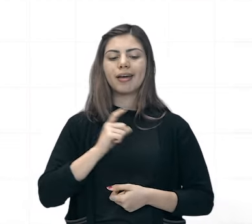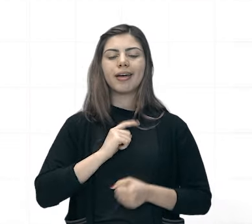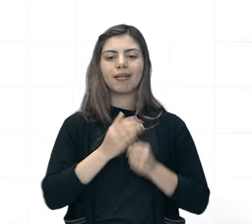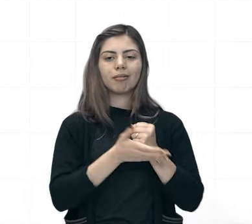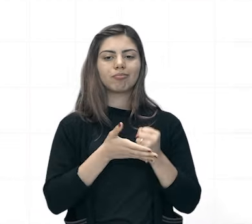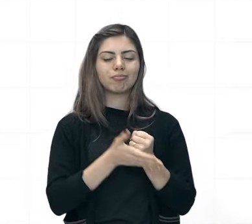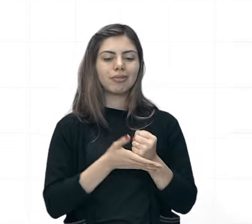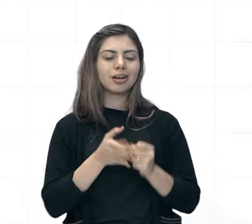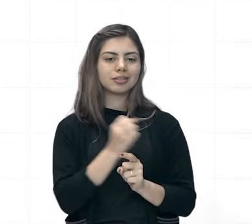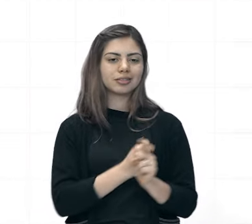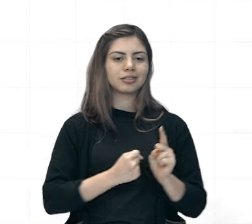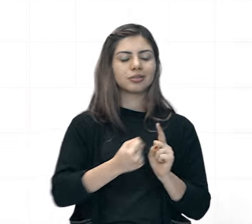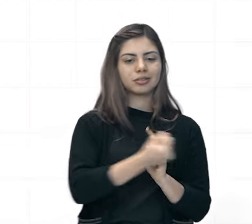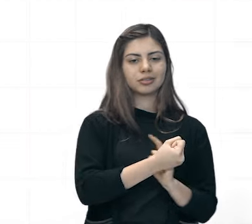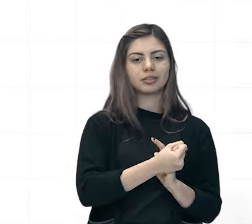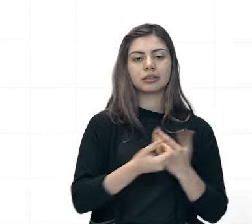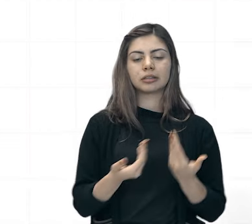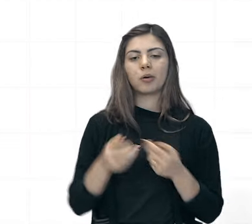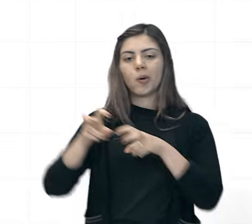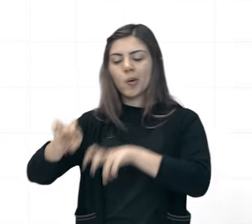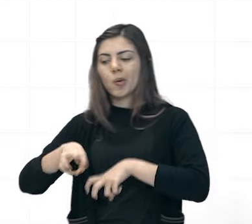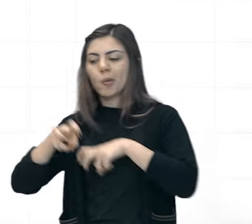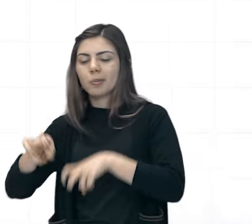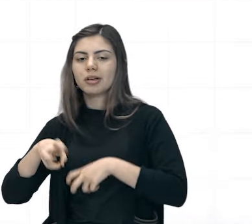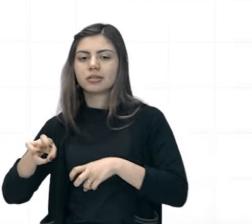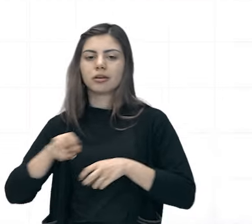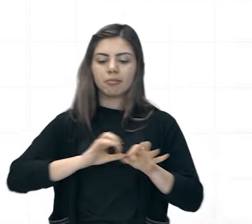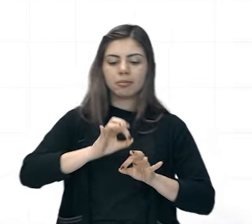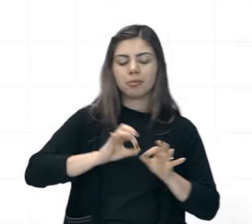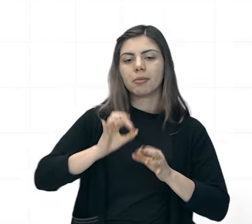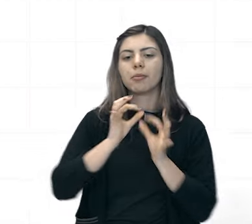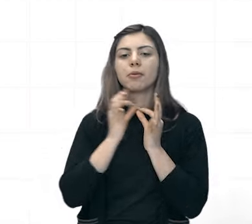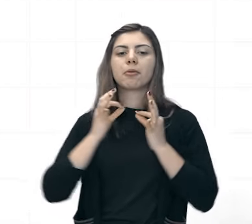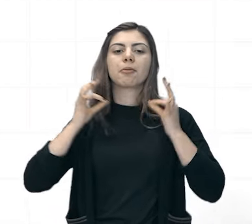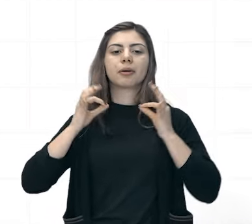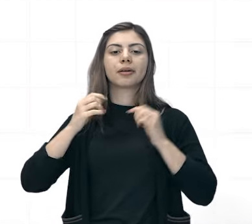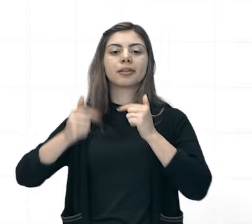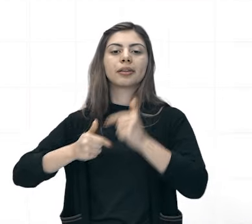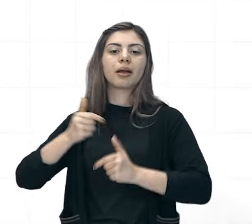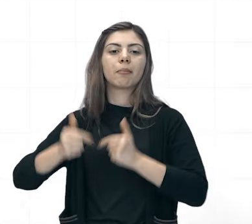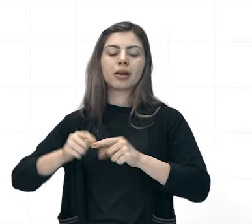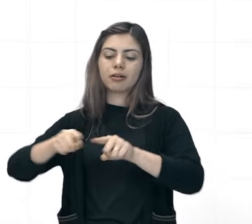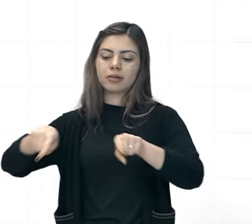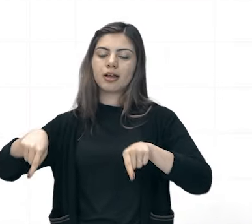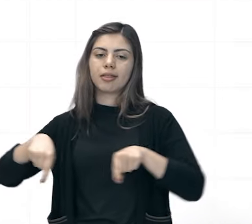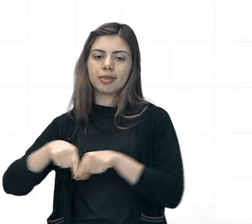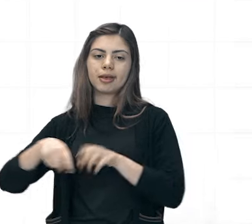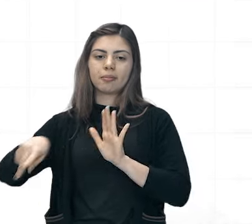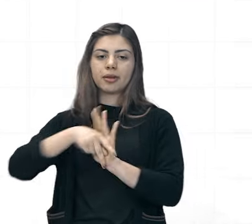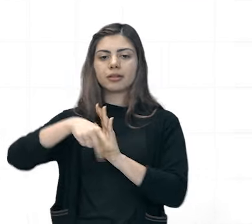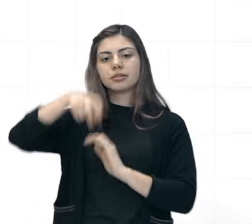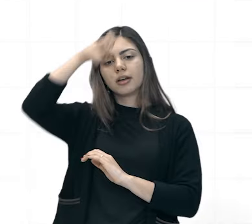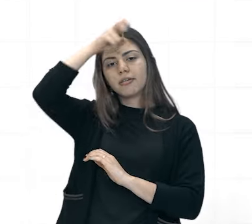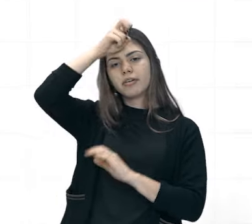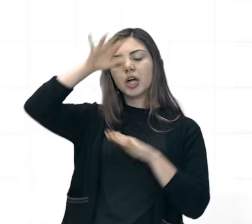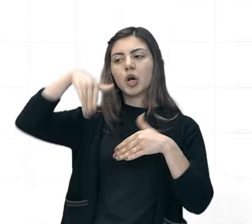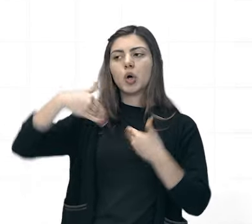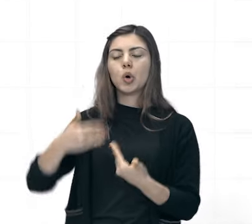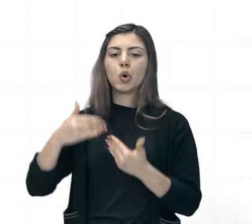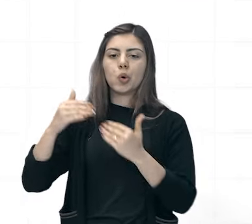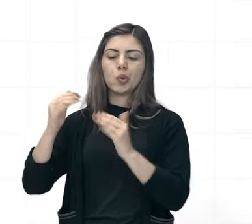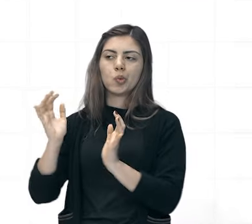organização social. Camponeses e artesãos trabalhavam em terras do faraó ou da elite em troca